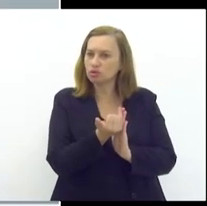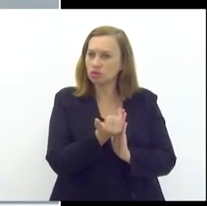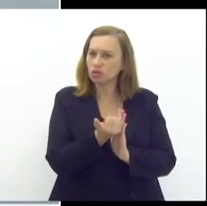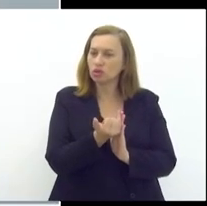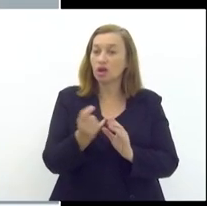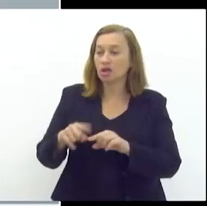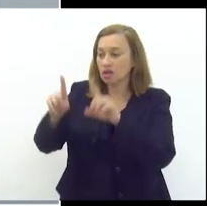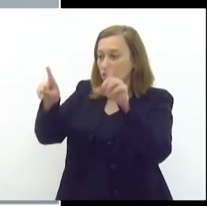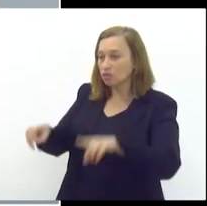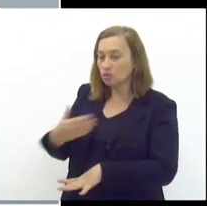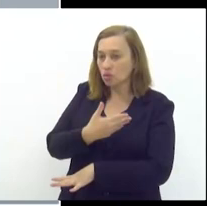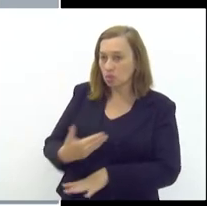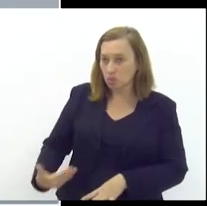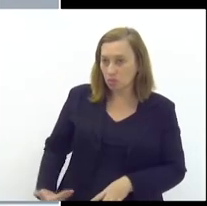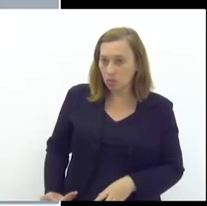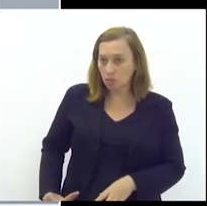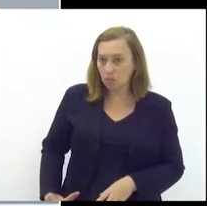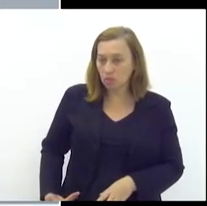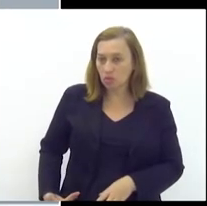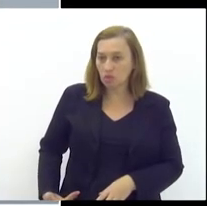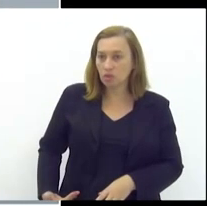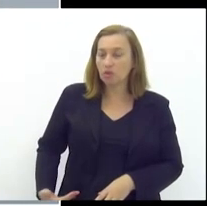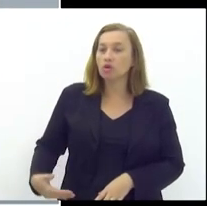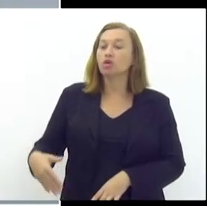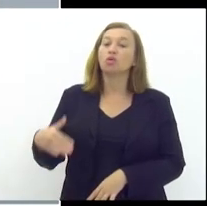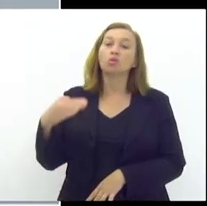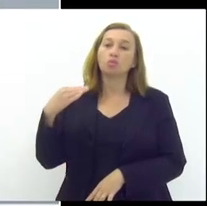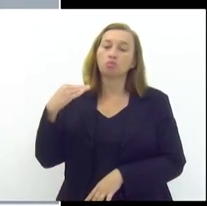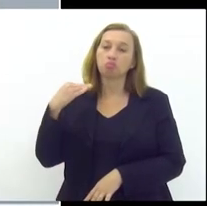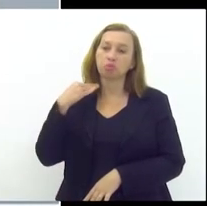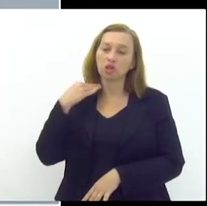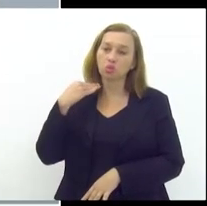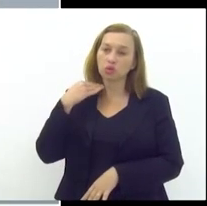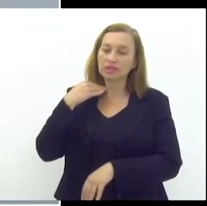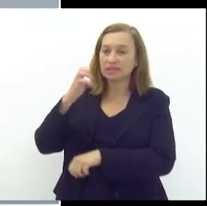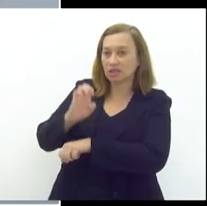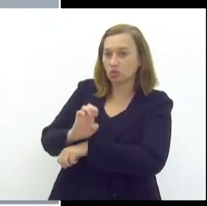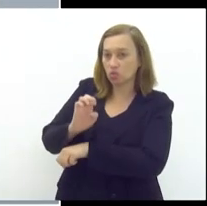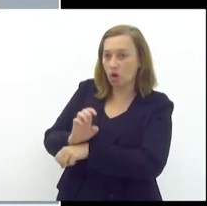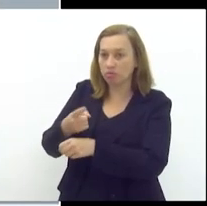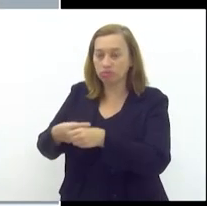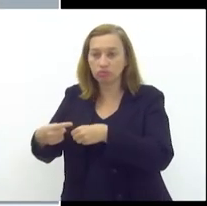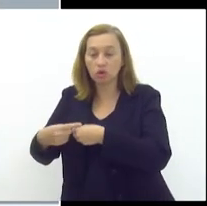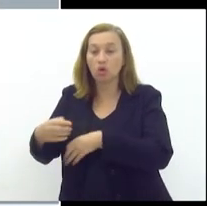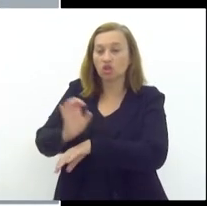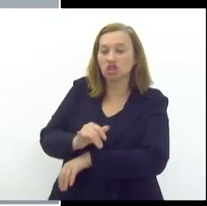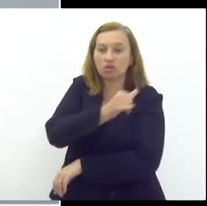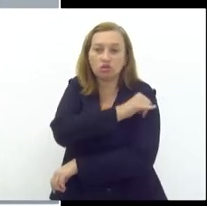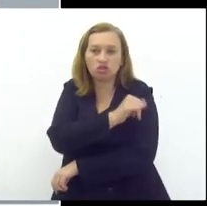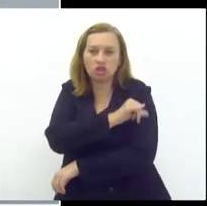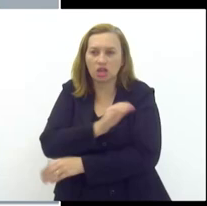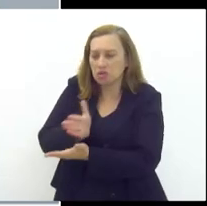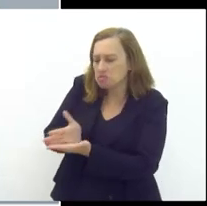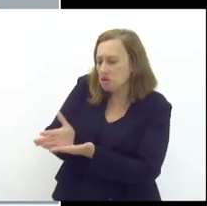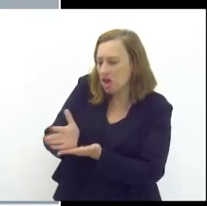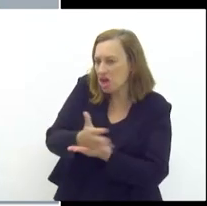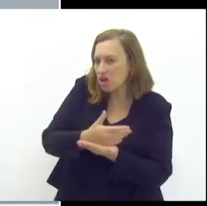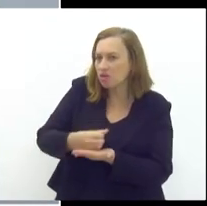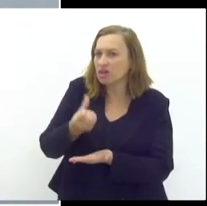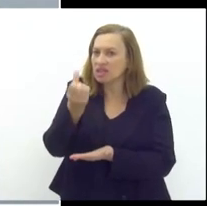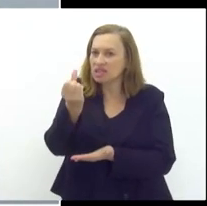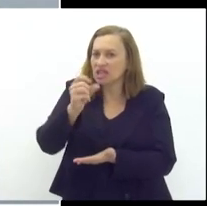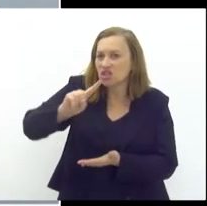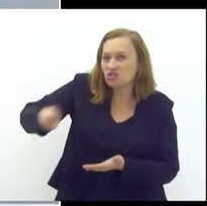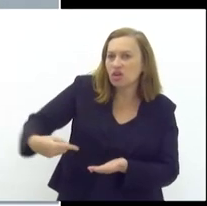Servidores Públicos fica para os tesouros estaduais e municipais Estado do Rio de Janeiro arrecada na ordem de